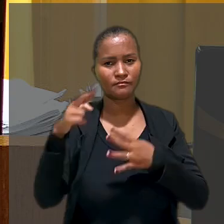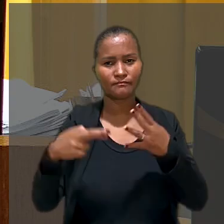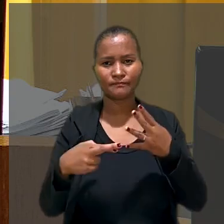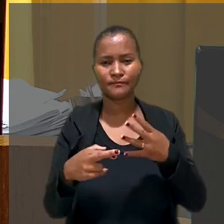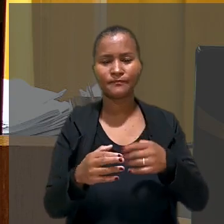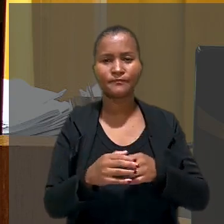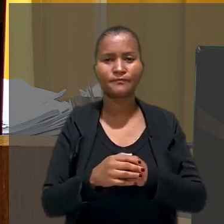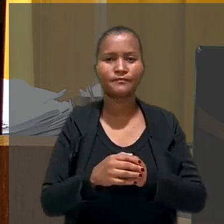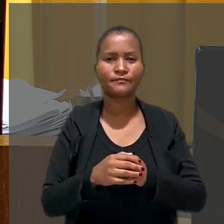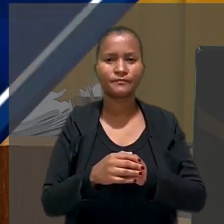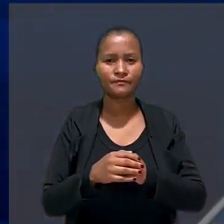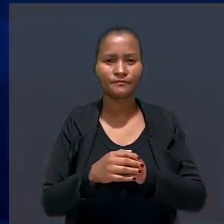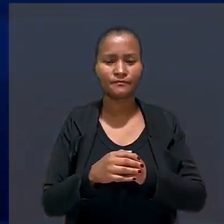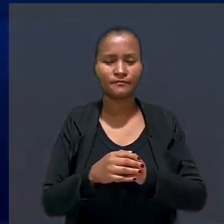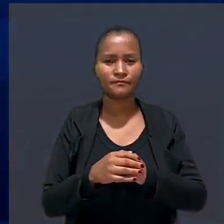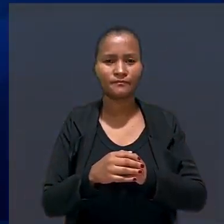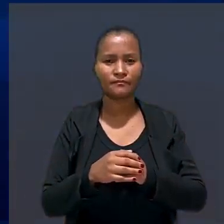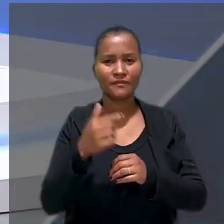mais recurso.